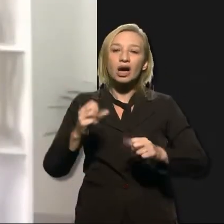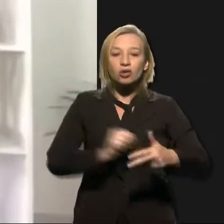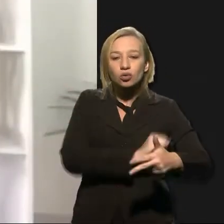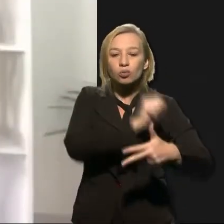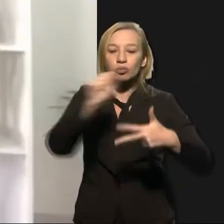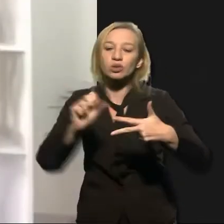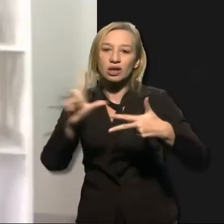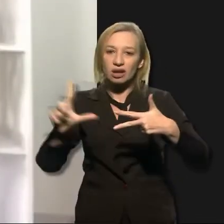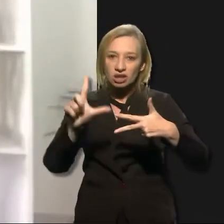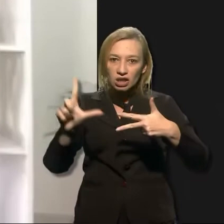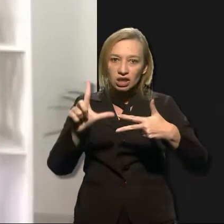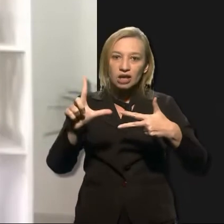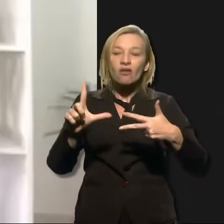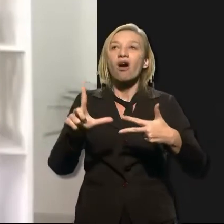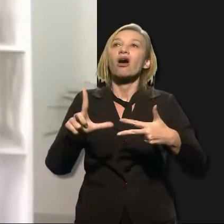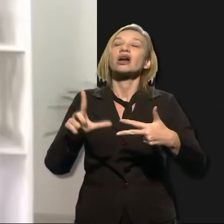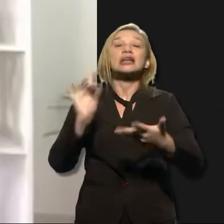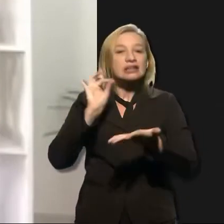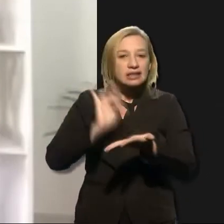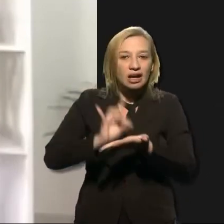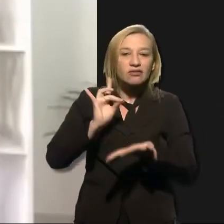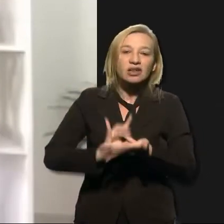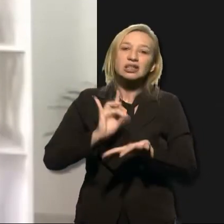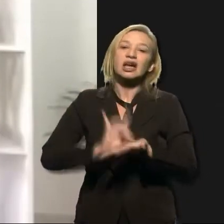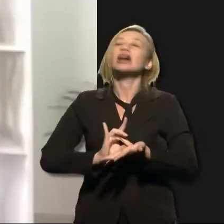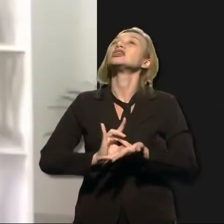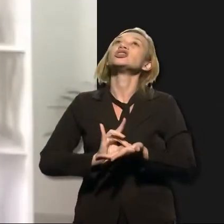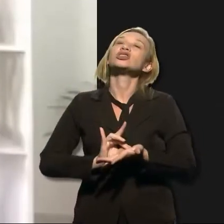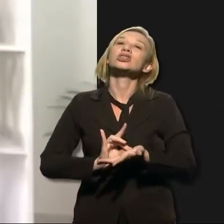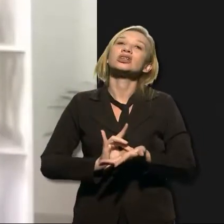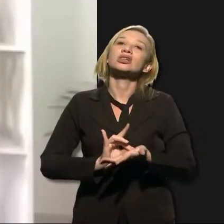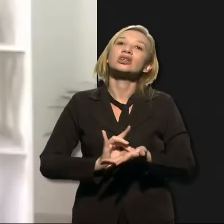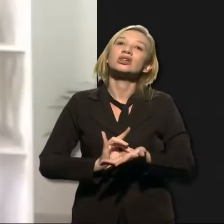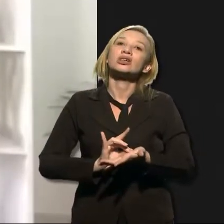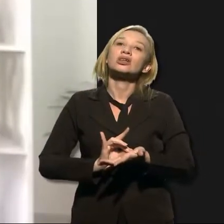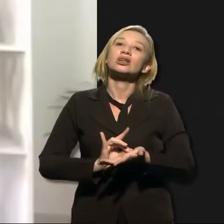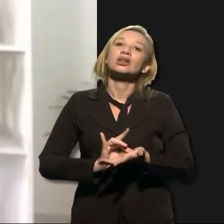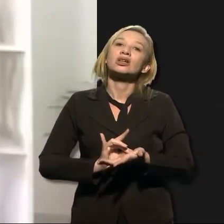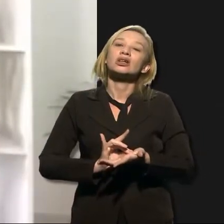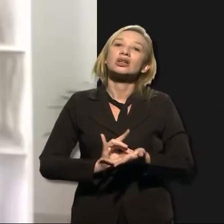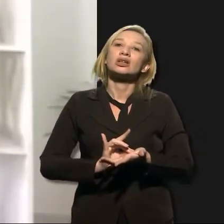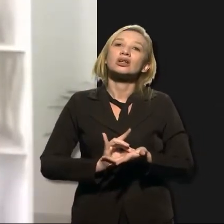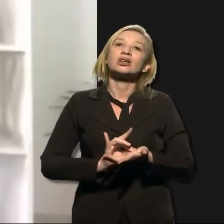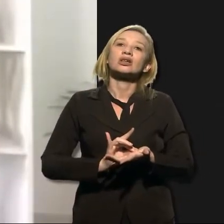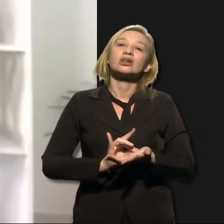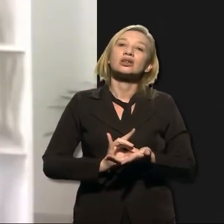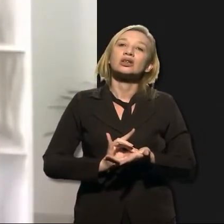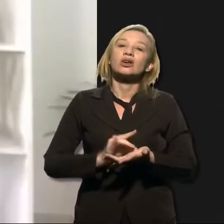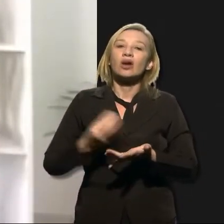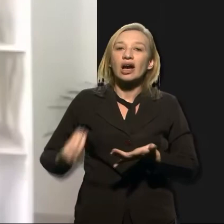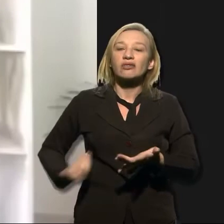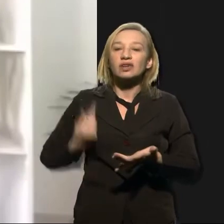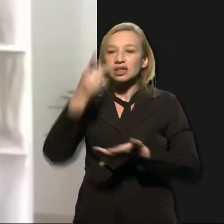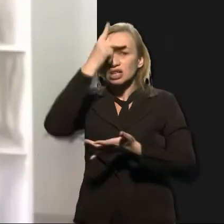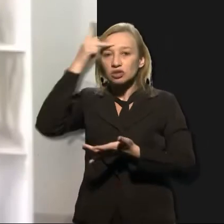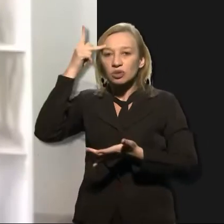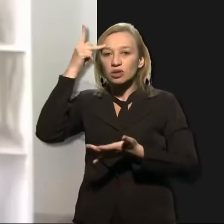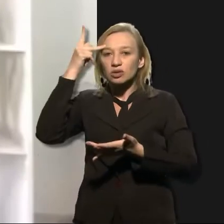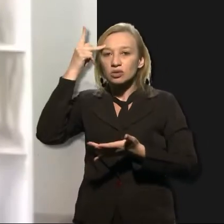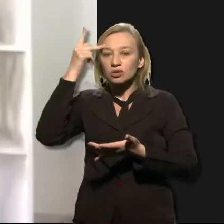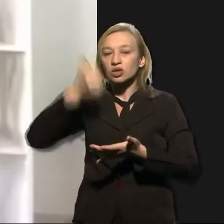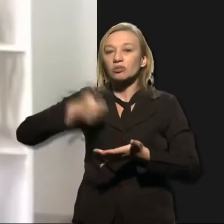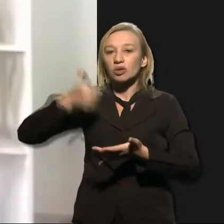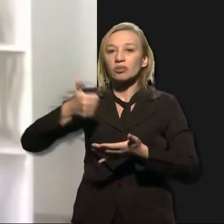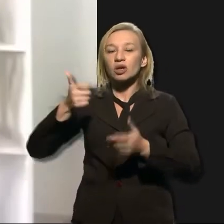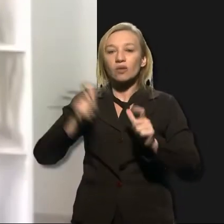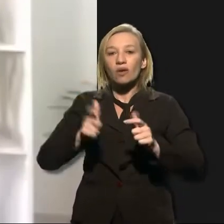para que a gente possa valorizar o poder legislativo que, na verdade, coloca a vida das